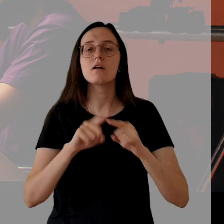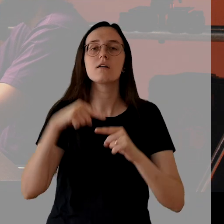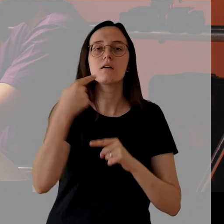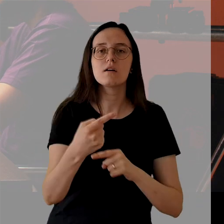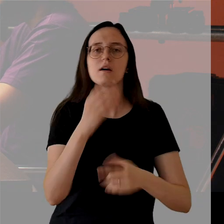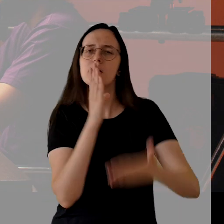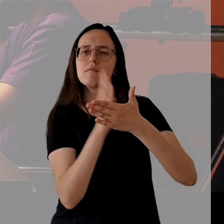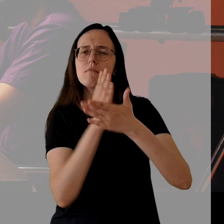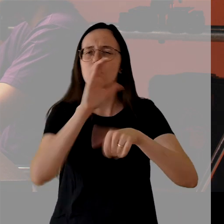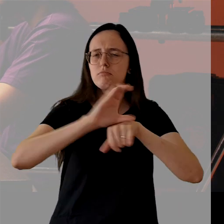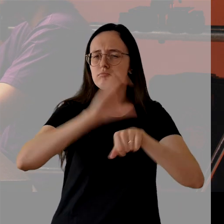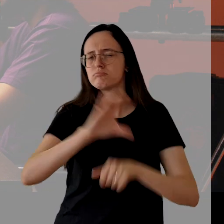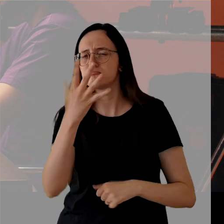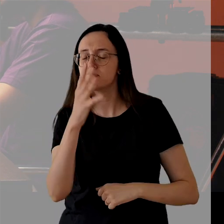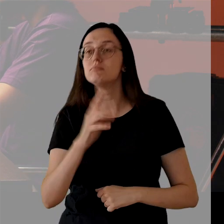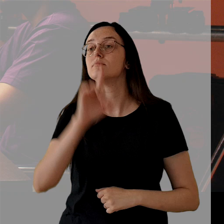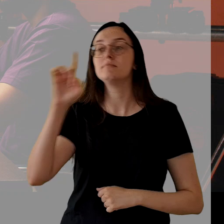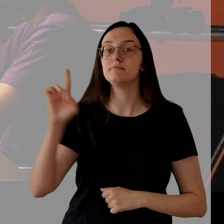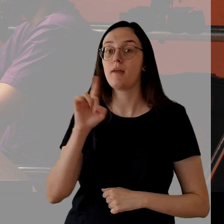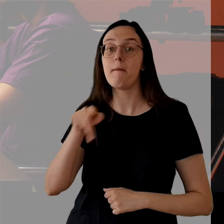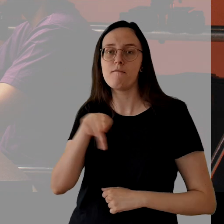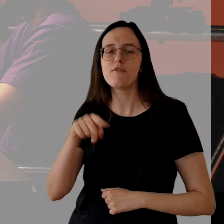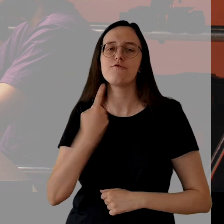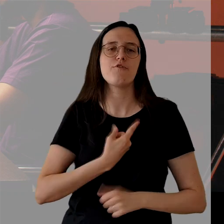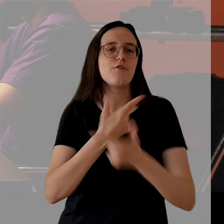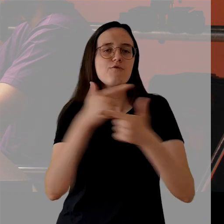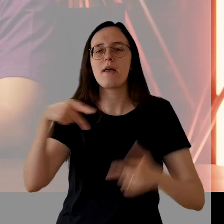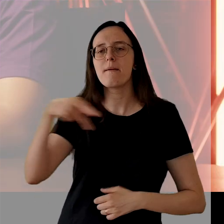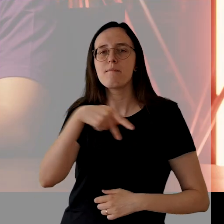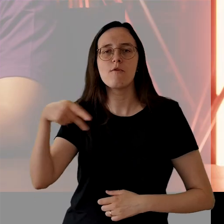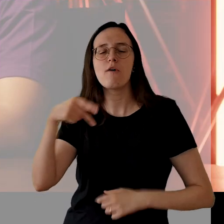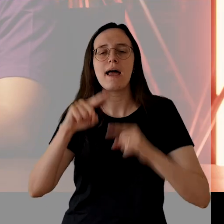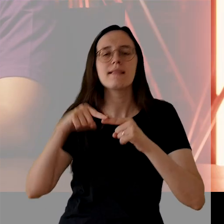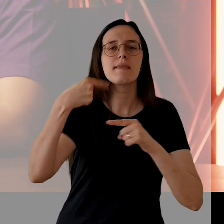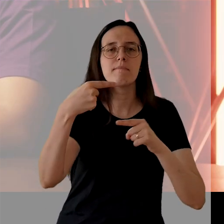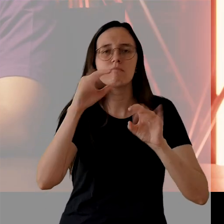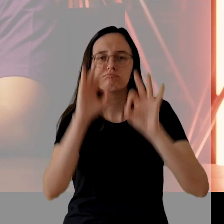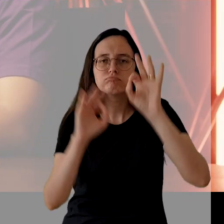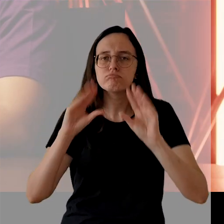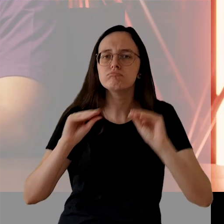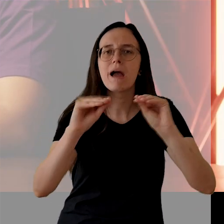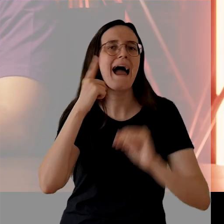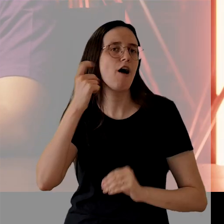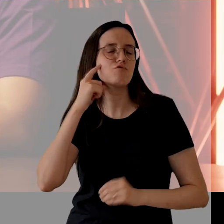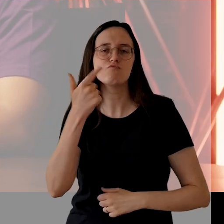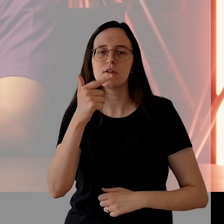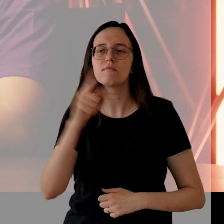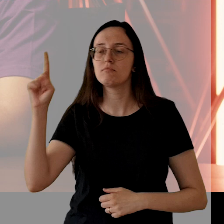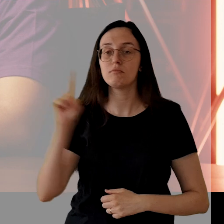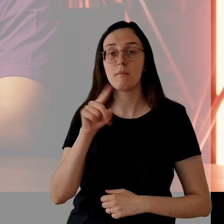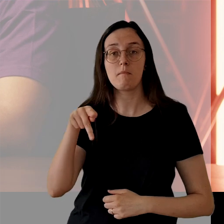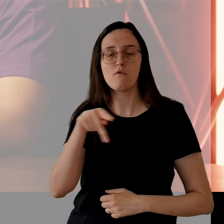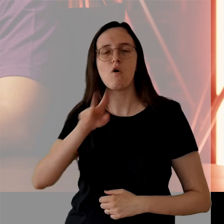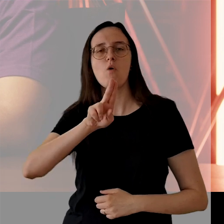metade do curso entrou um professor, a gente estava sem professor de pós-produção de áudio, né? E aí entrou um professor, Ulisses Galeto,